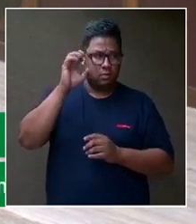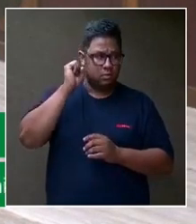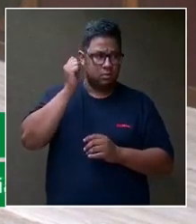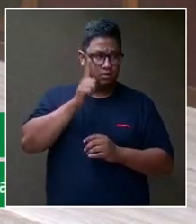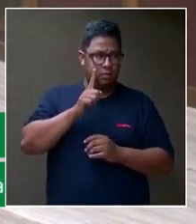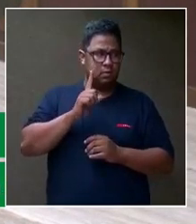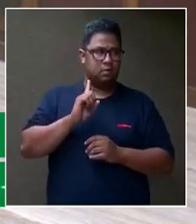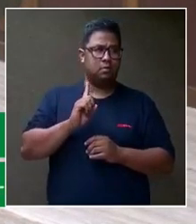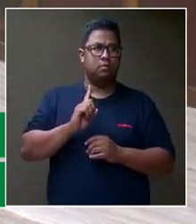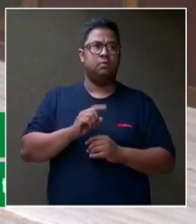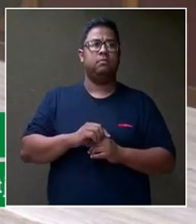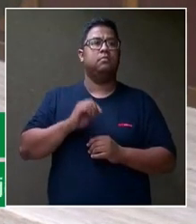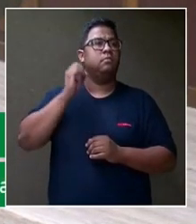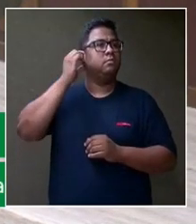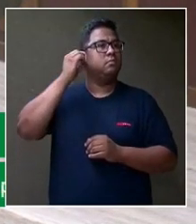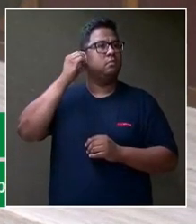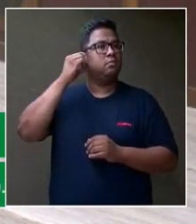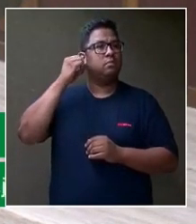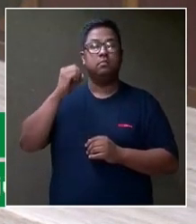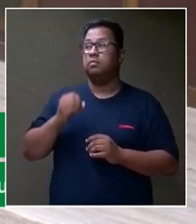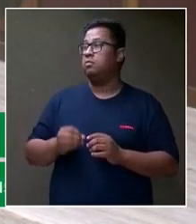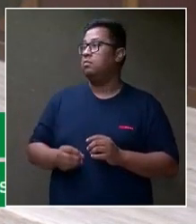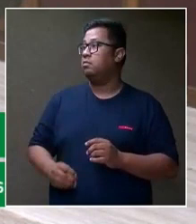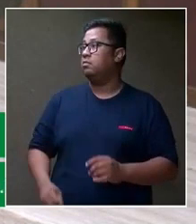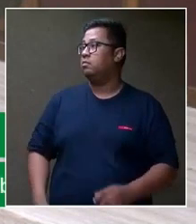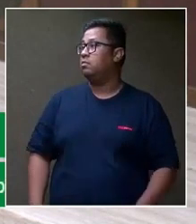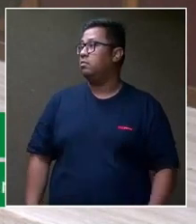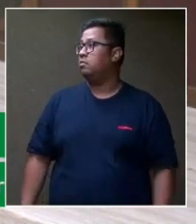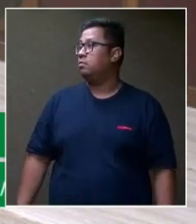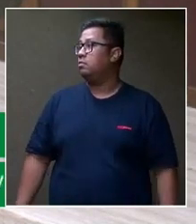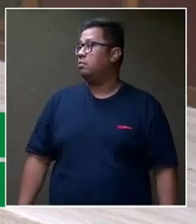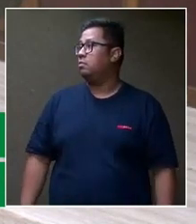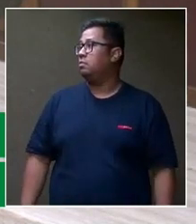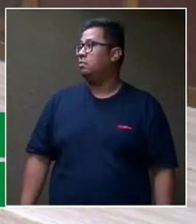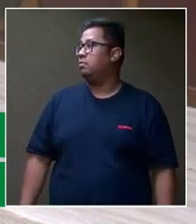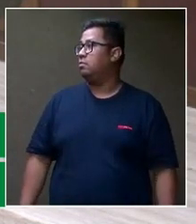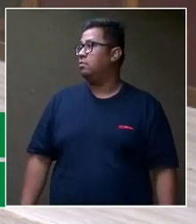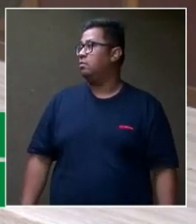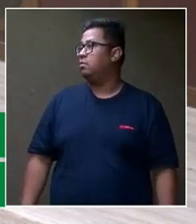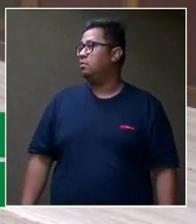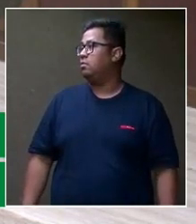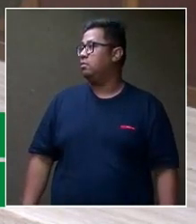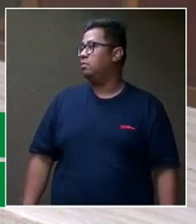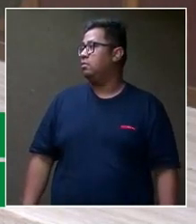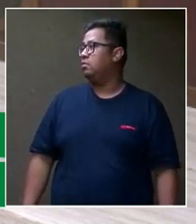aqui. Só, já está, só para pegar um momento menor. Porque... Coloque aqui perto dela, doutor.